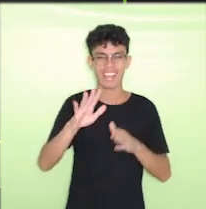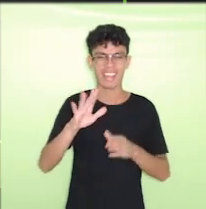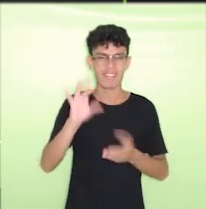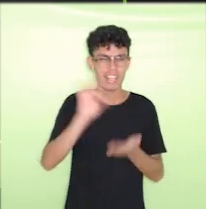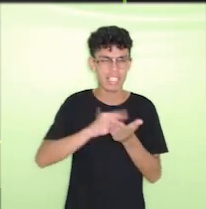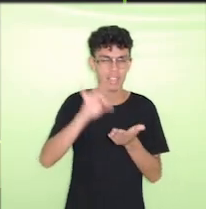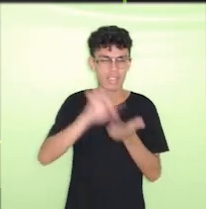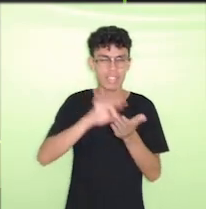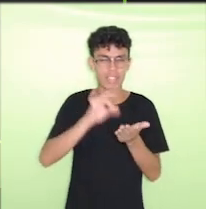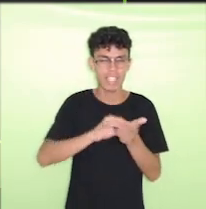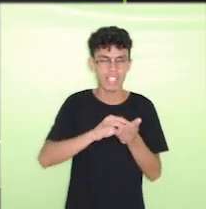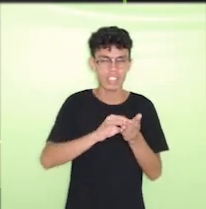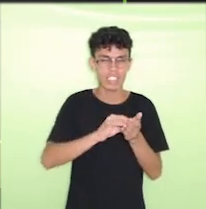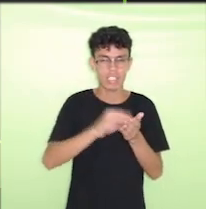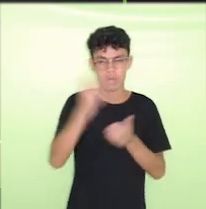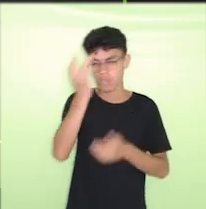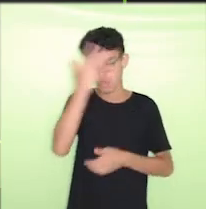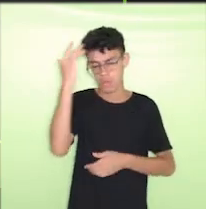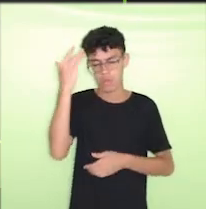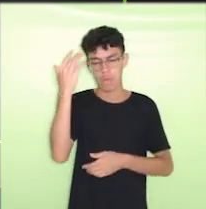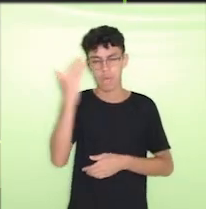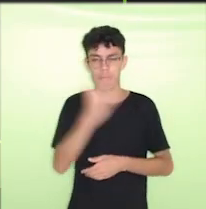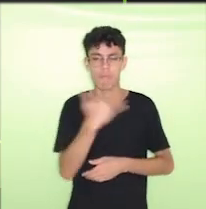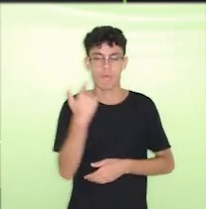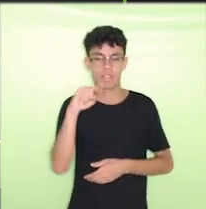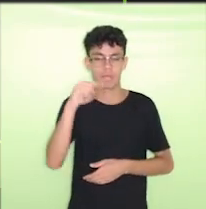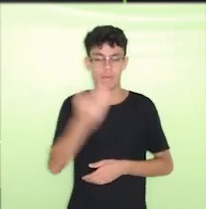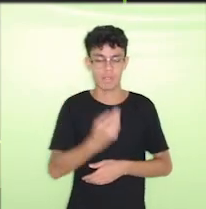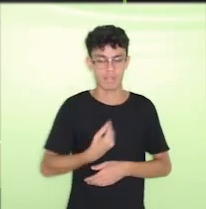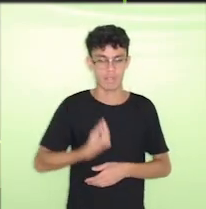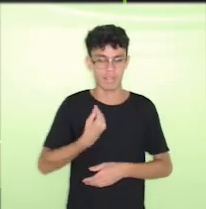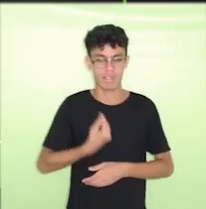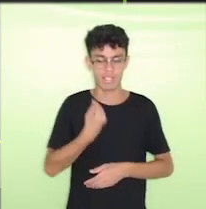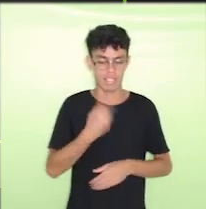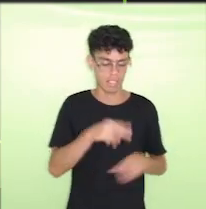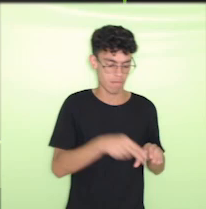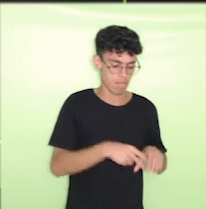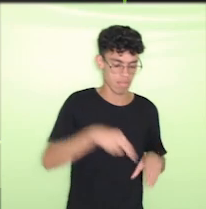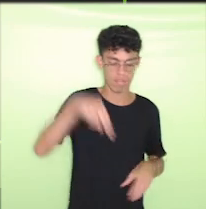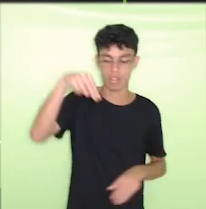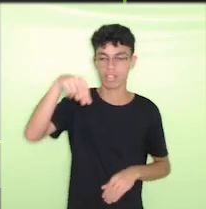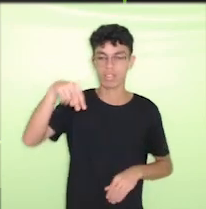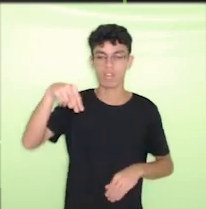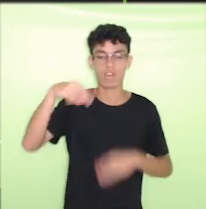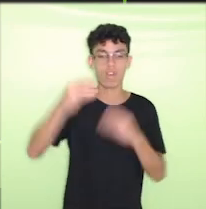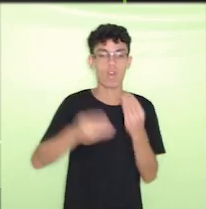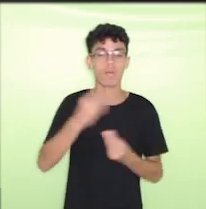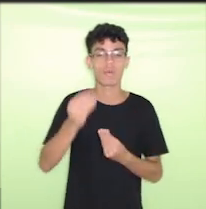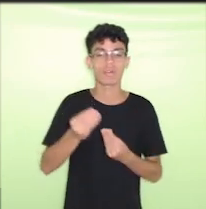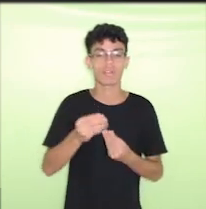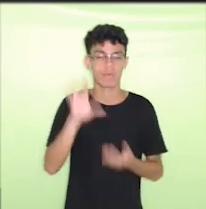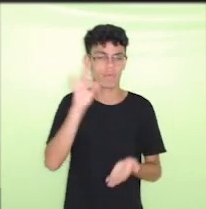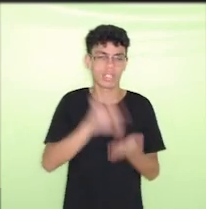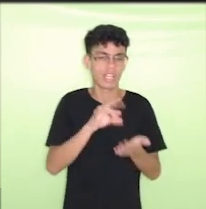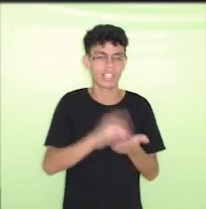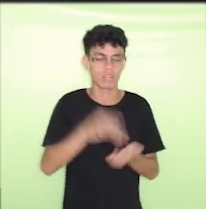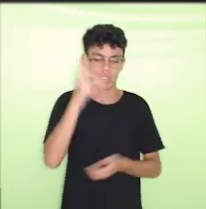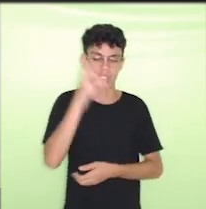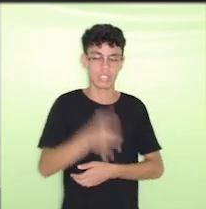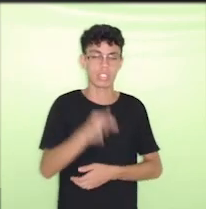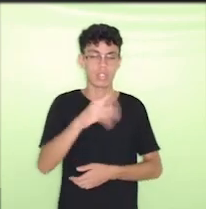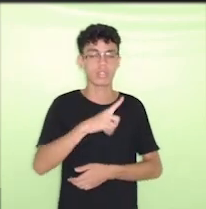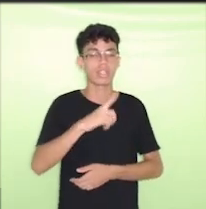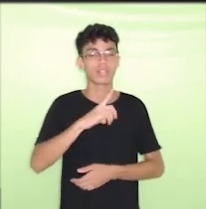mesmo. Metamorfoses, ressurreições. Ela parece alquimista. Mas é tudo verdade, eu tenho